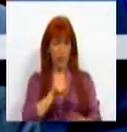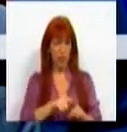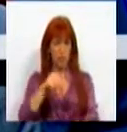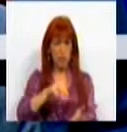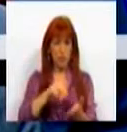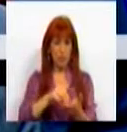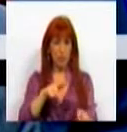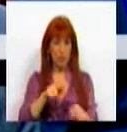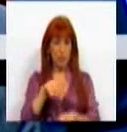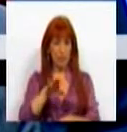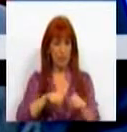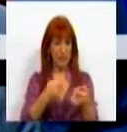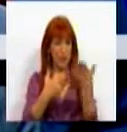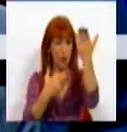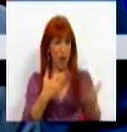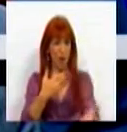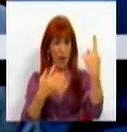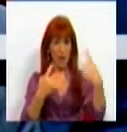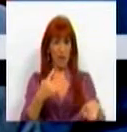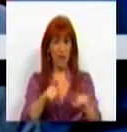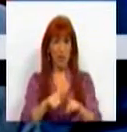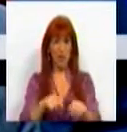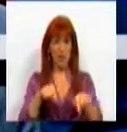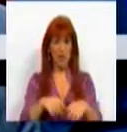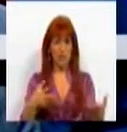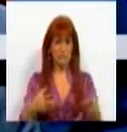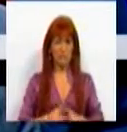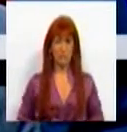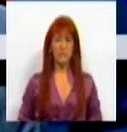posição que este partido está a ter na oposição neste momento. Senhora Secretária de Estado, faz favor. Obrigada.